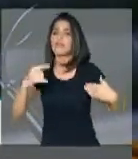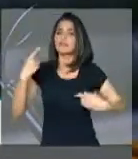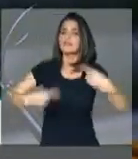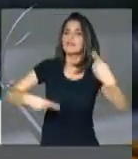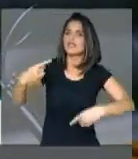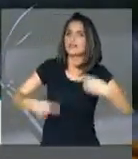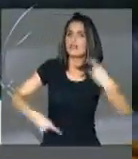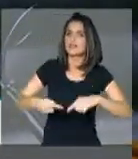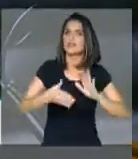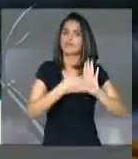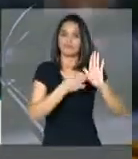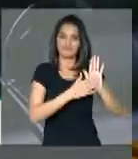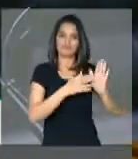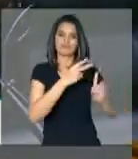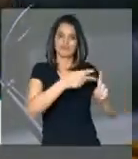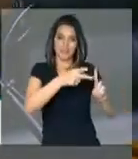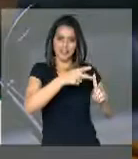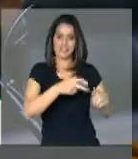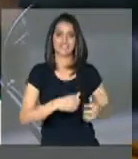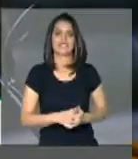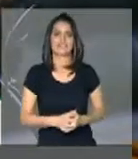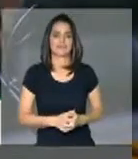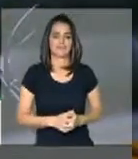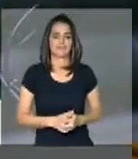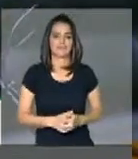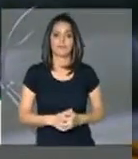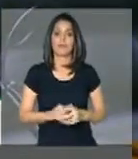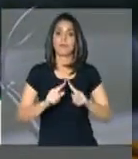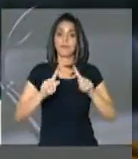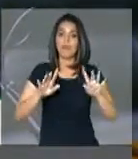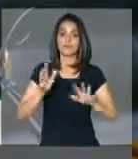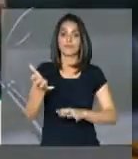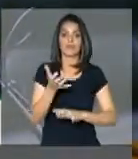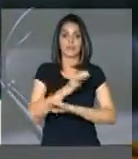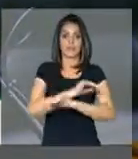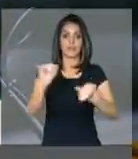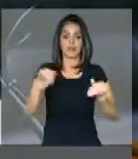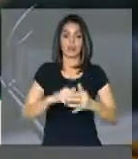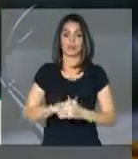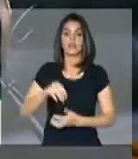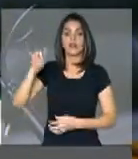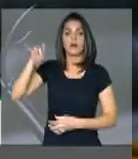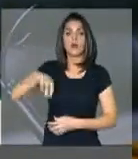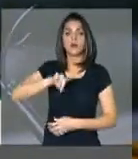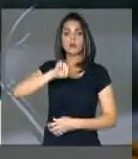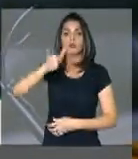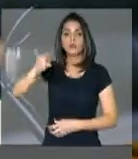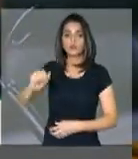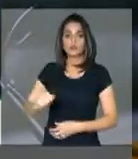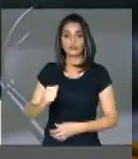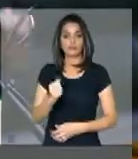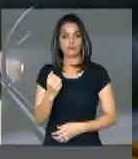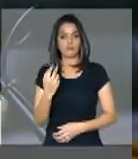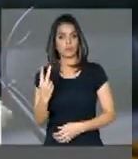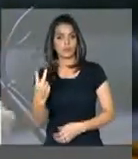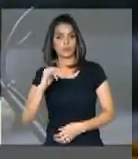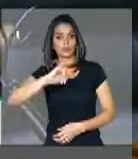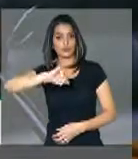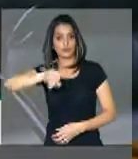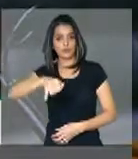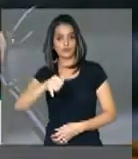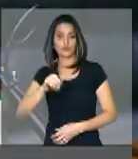a respeito da reforma. Eu queria, no entanto, registrar aqui que no último dia 2 de julho, nós na